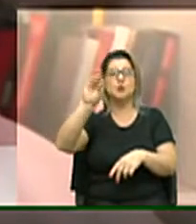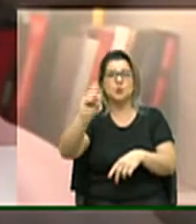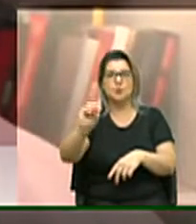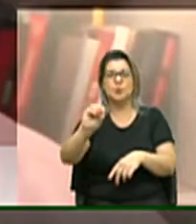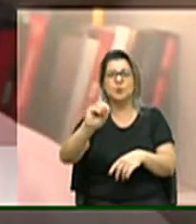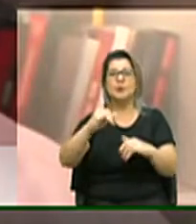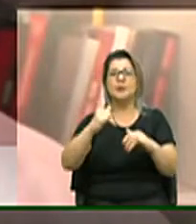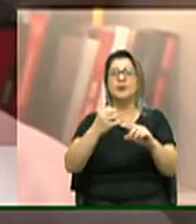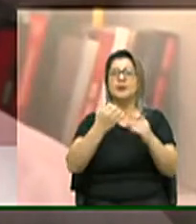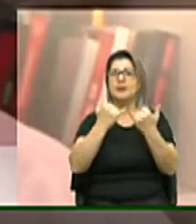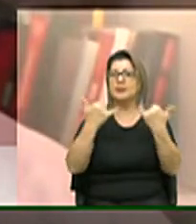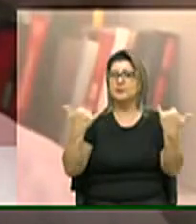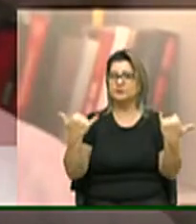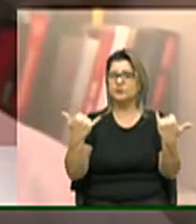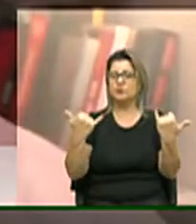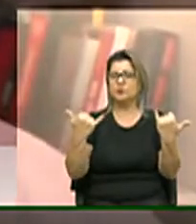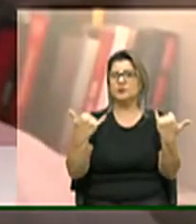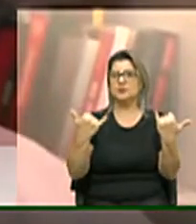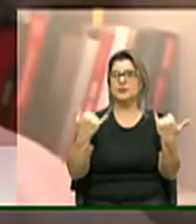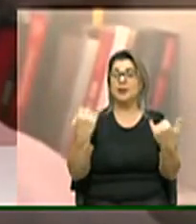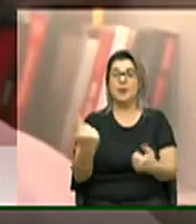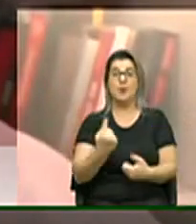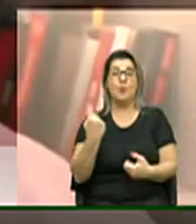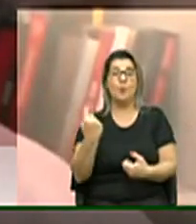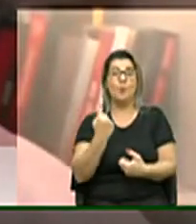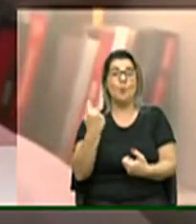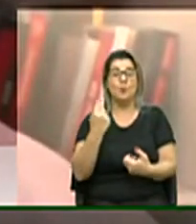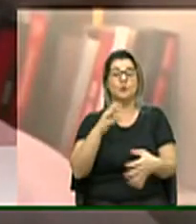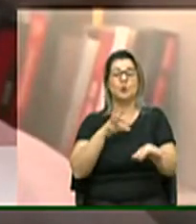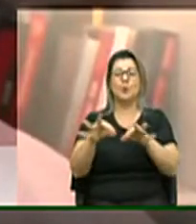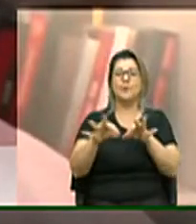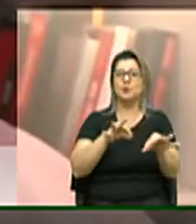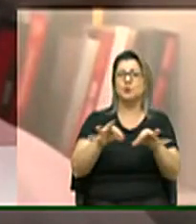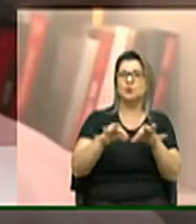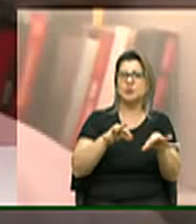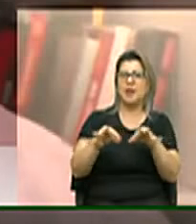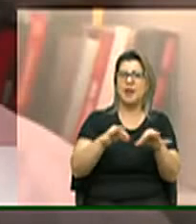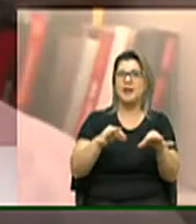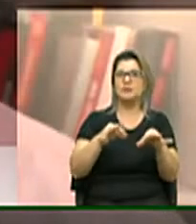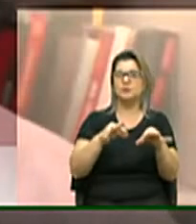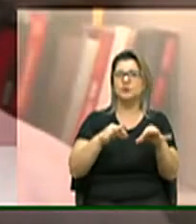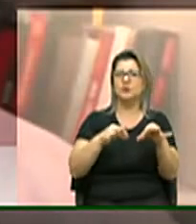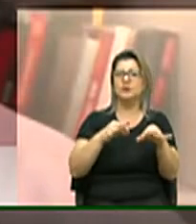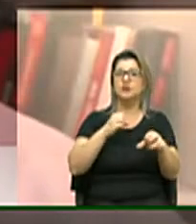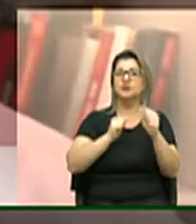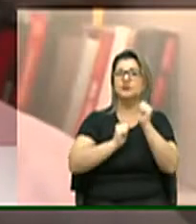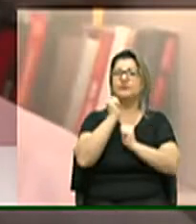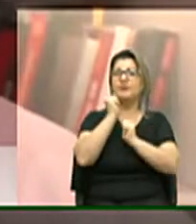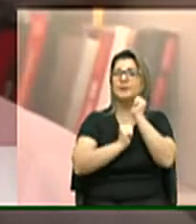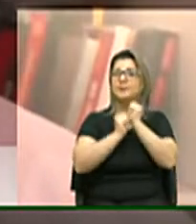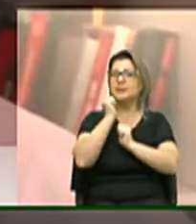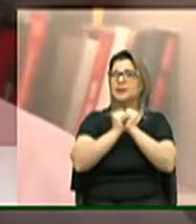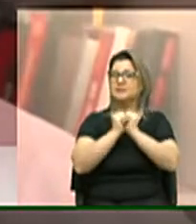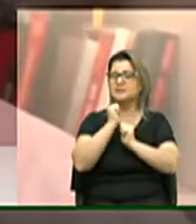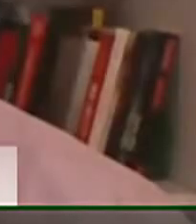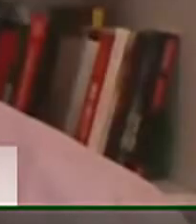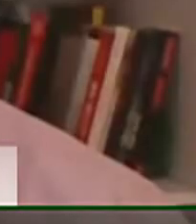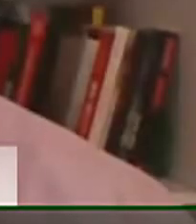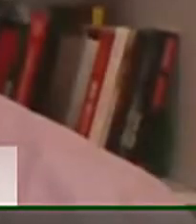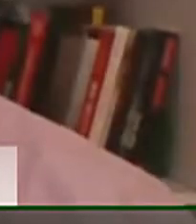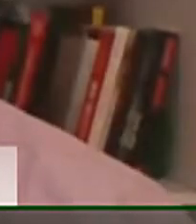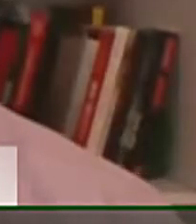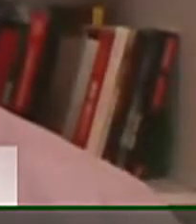tem projeto integrado de fabricação, né, e o projeto de design dos seus produtos,